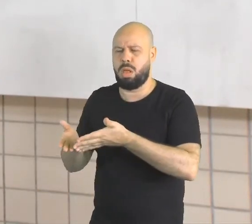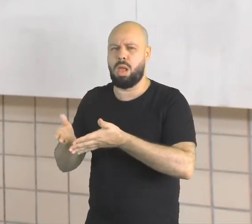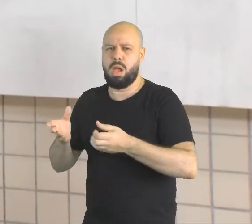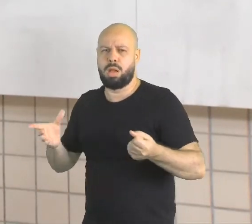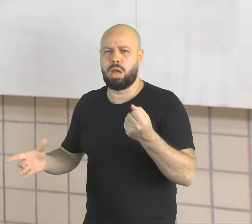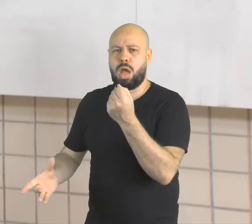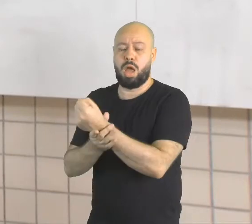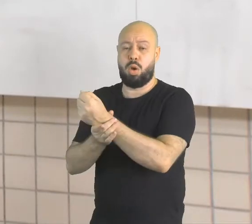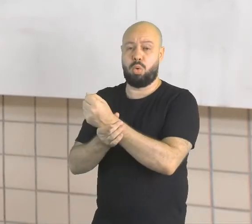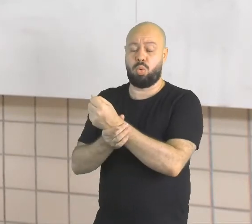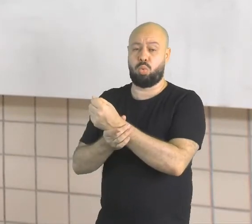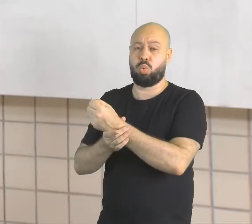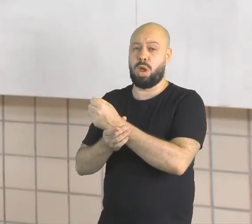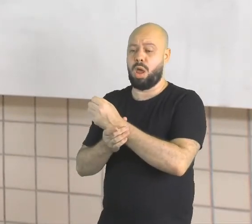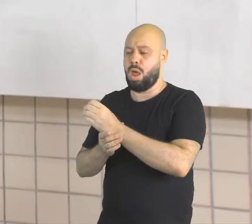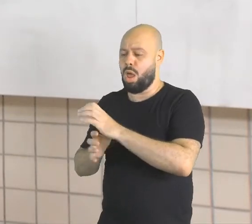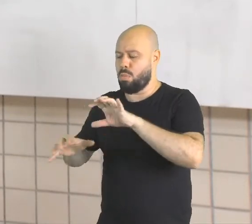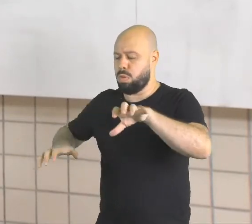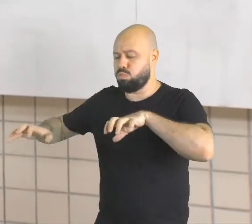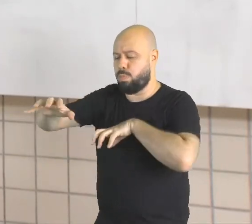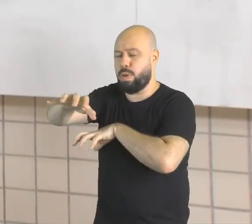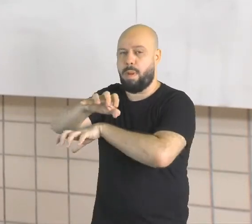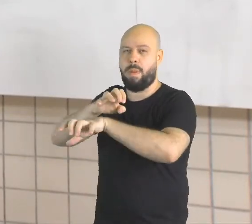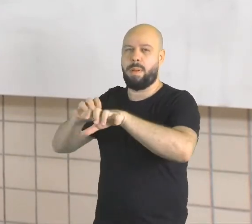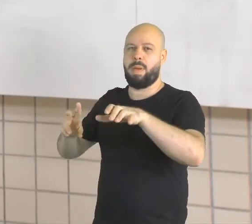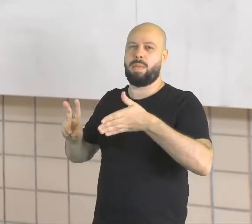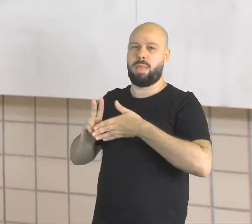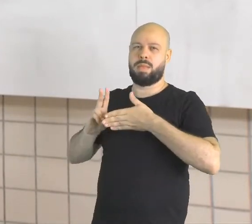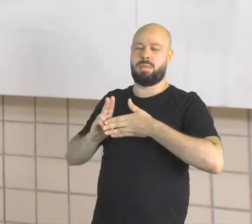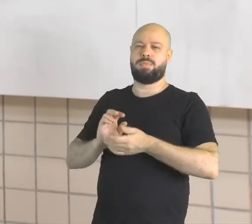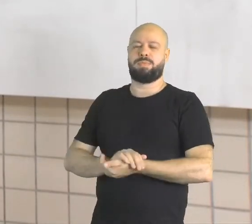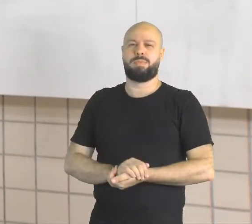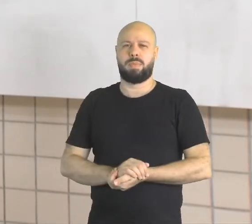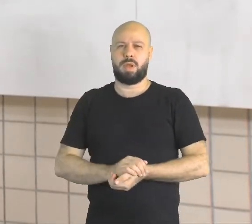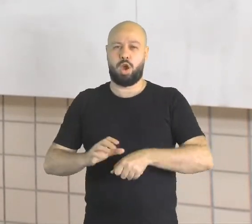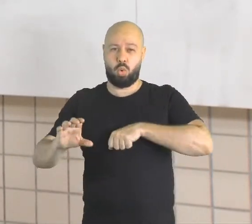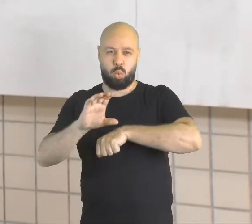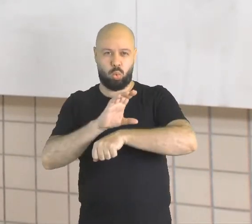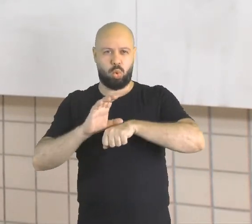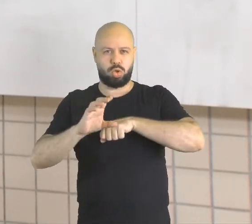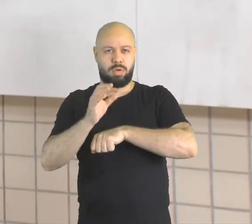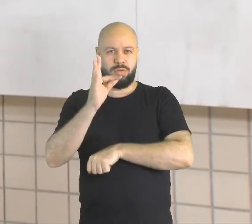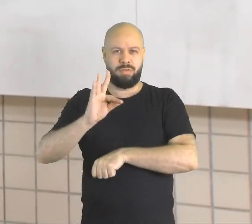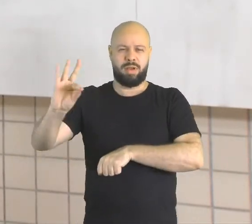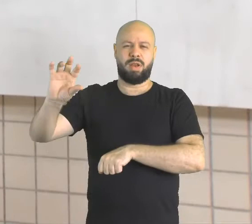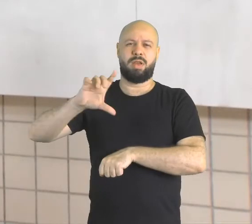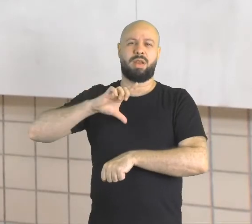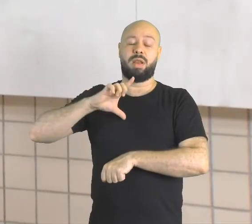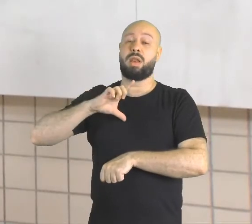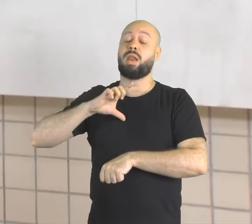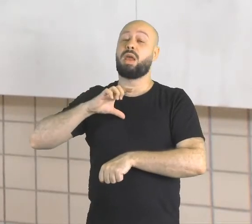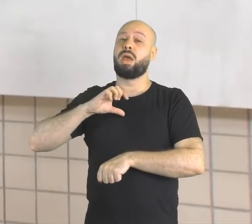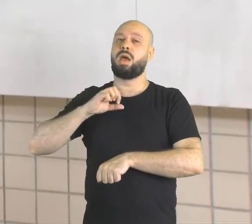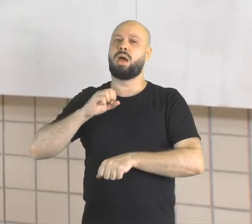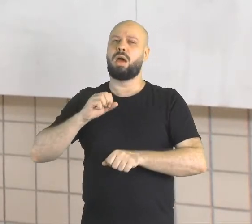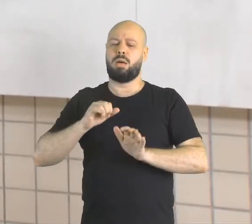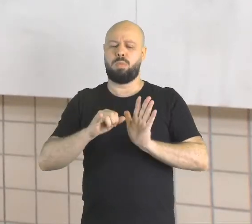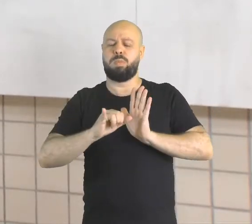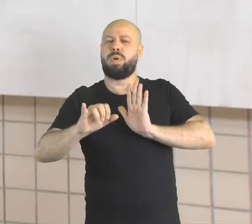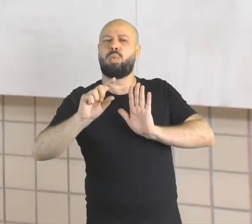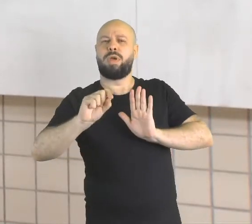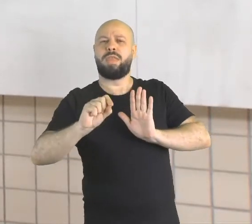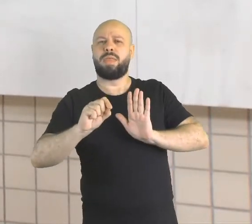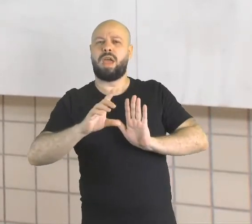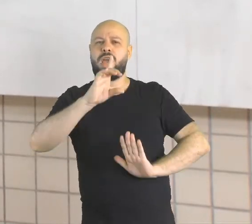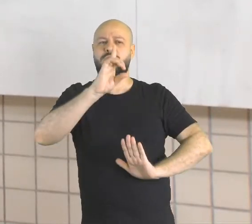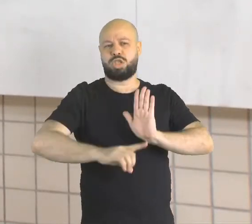direitos das nossas tribos nativas. E também a Constituição, a nossa Constituição Federal, prevê o